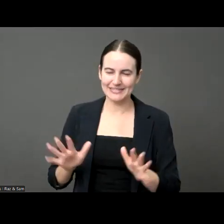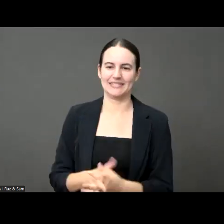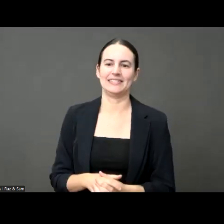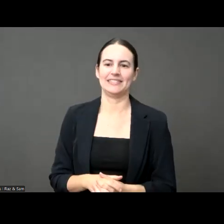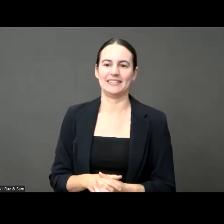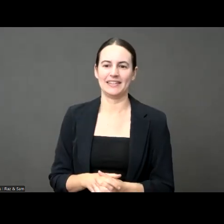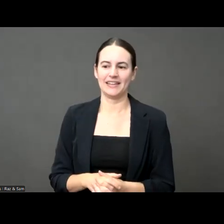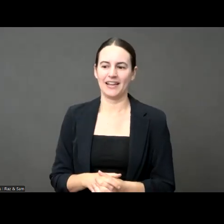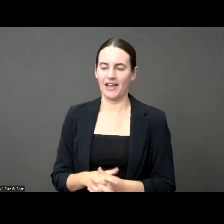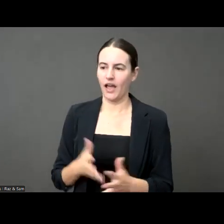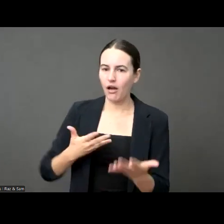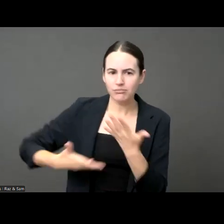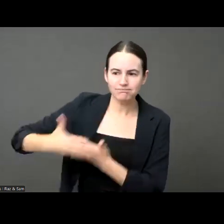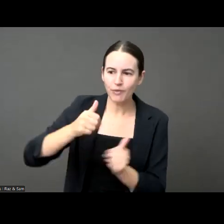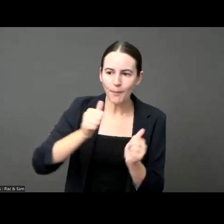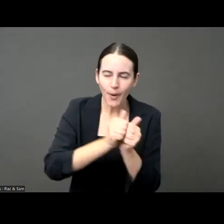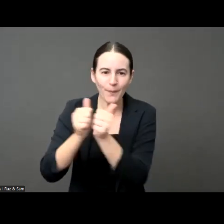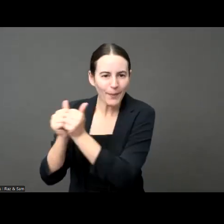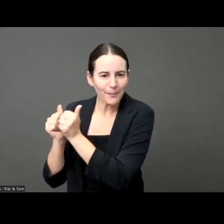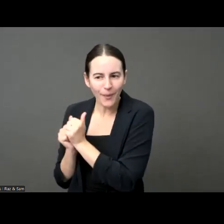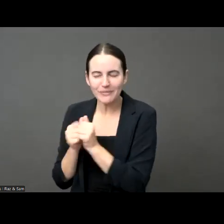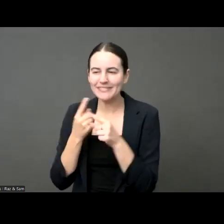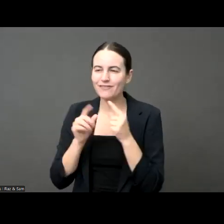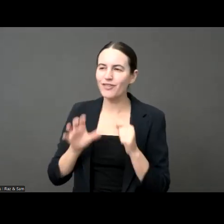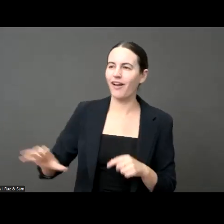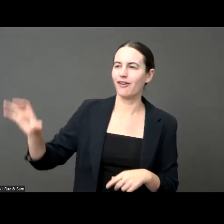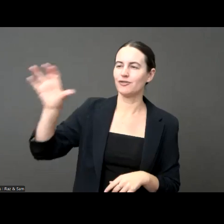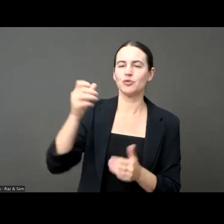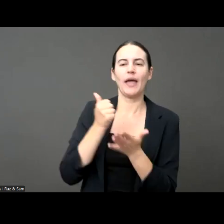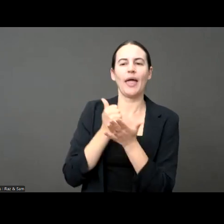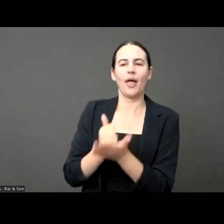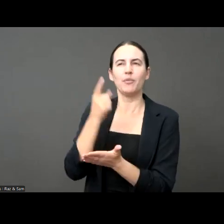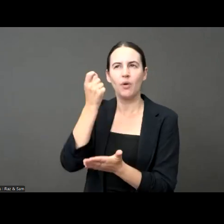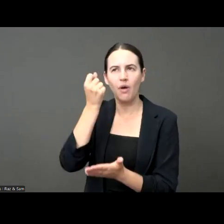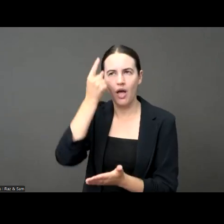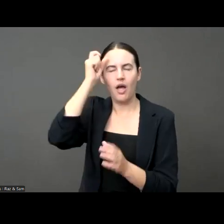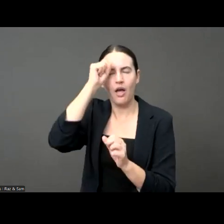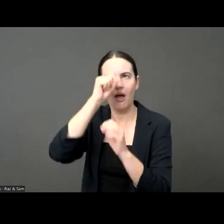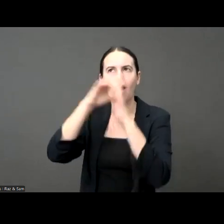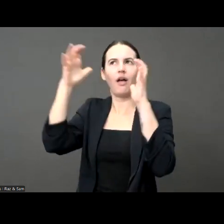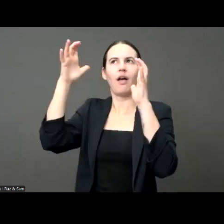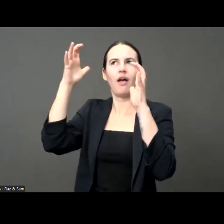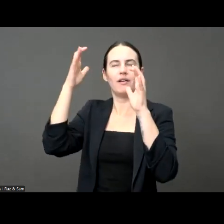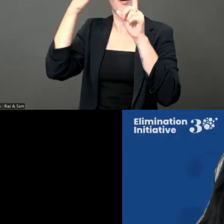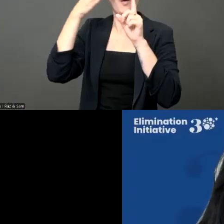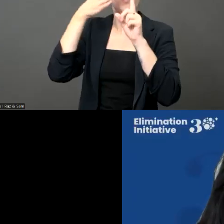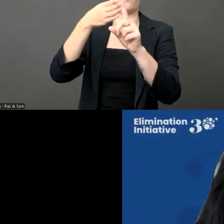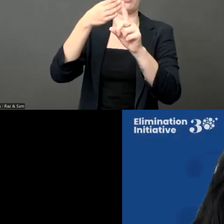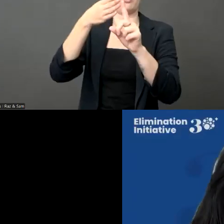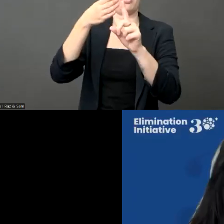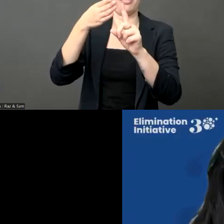esta iniciativa de eliminação. Com isso, Vanessa, devolvo a palavra.